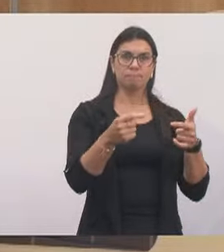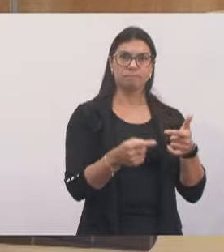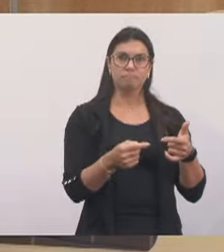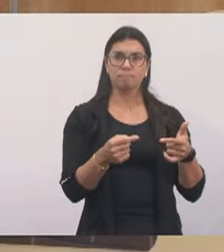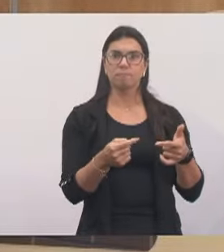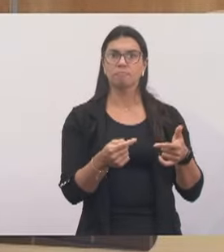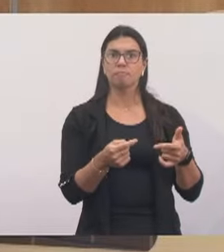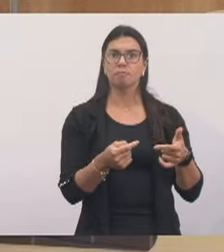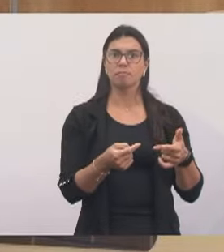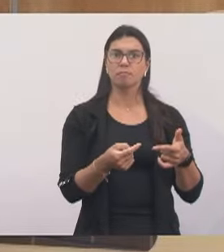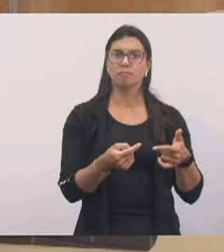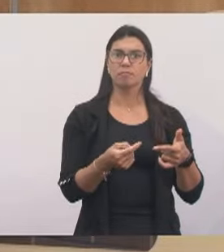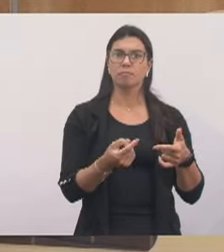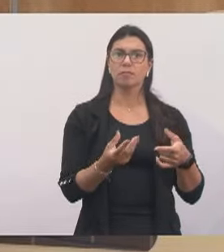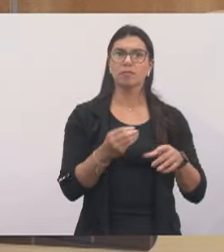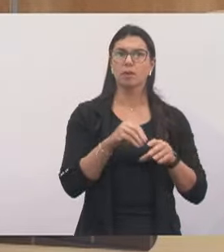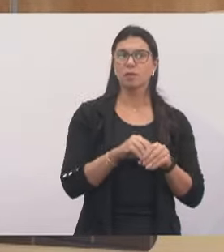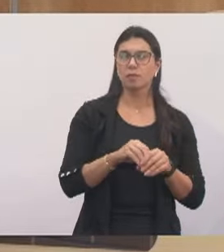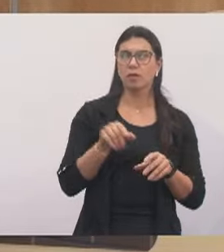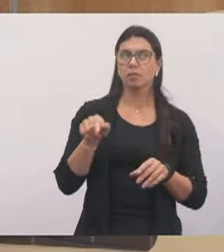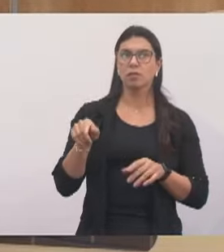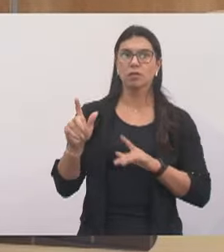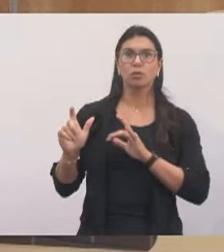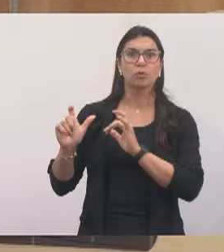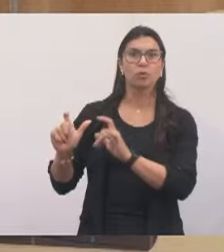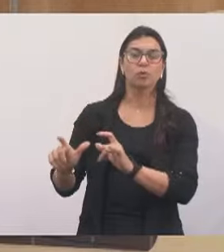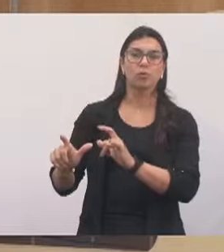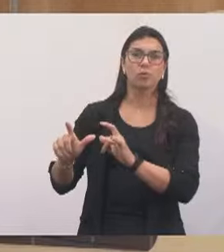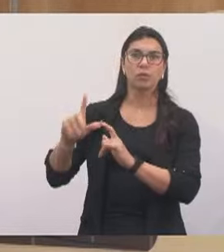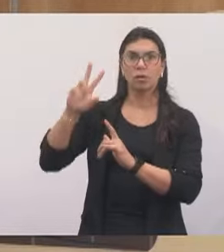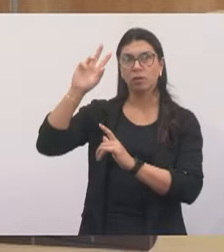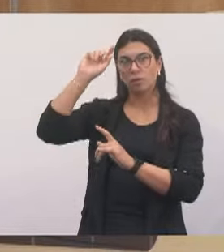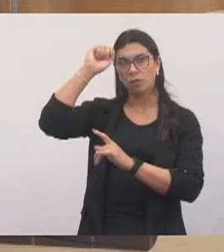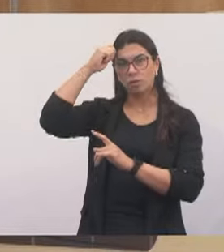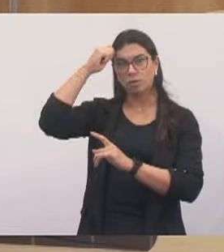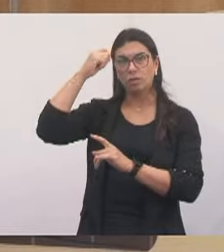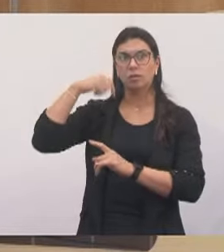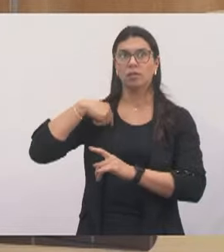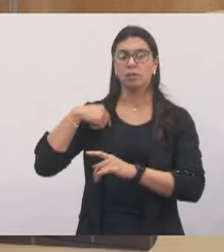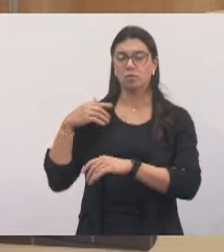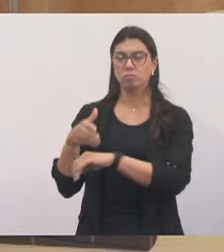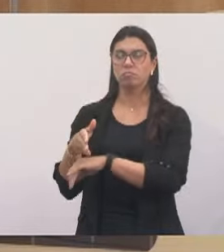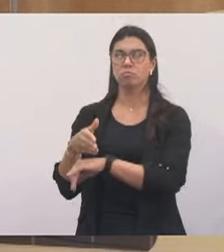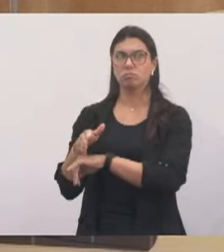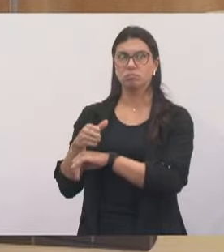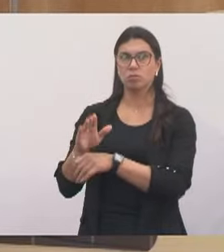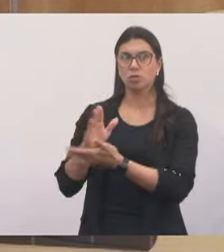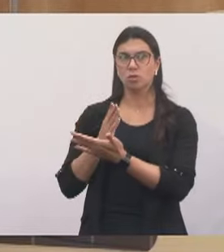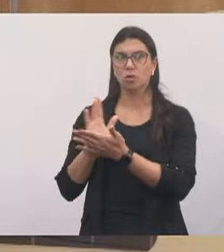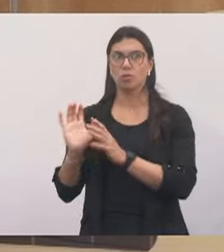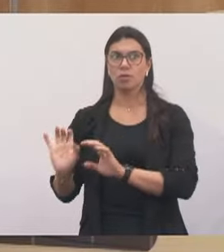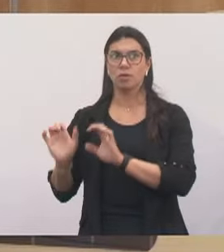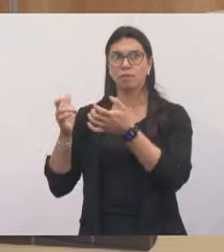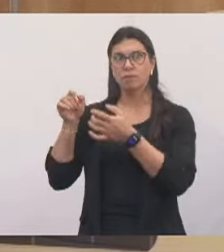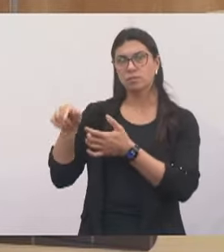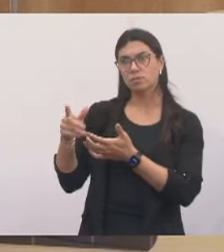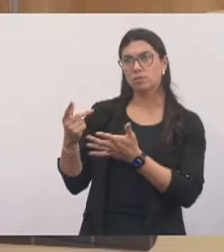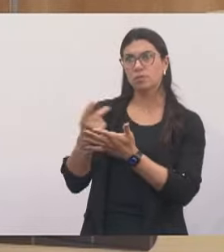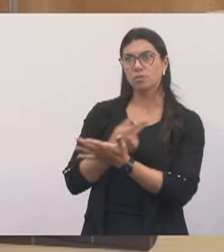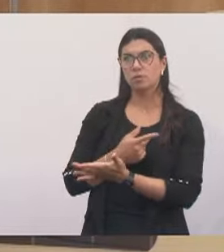dentro lá do Ponte Preta. Tenho participado de alguns eventos de vocês, tá? E realmente dizer